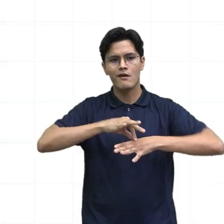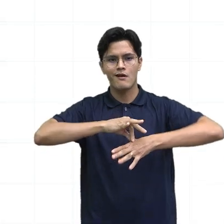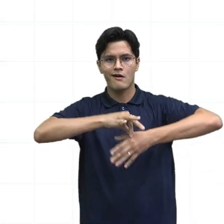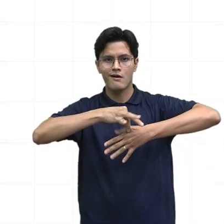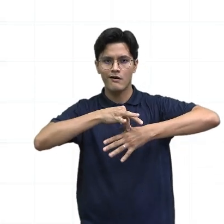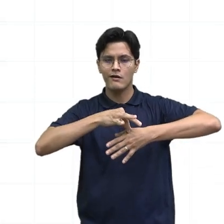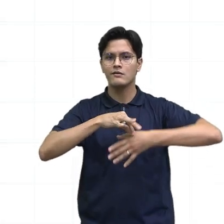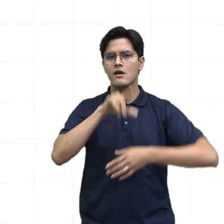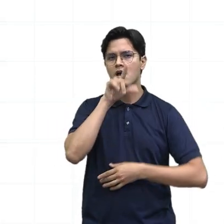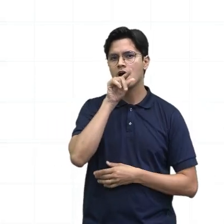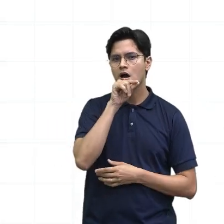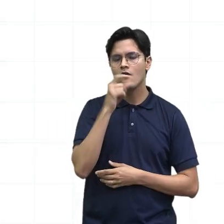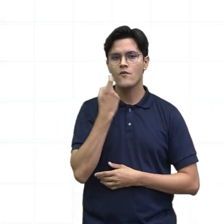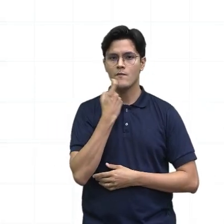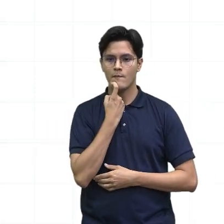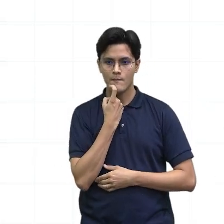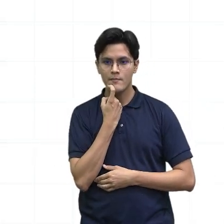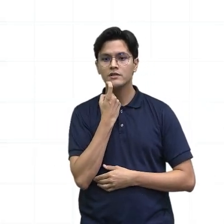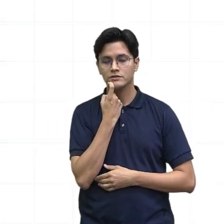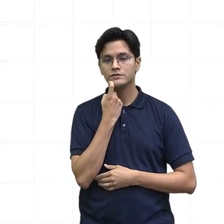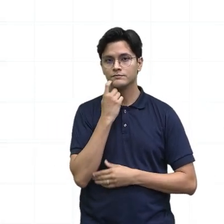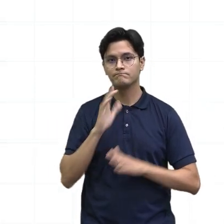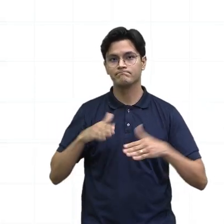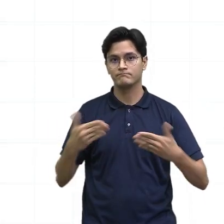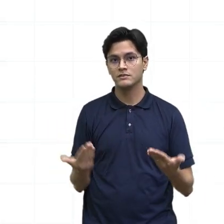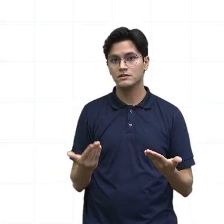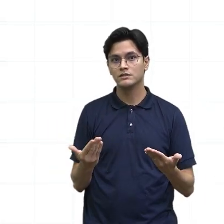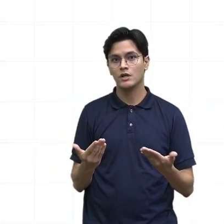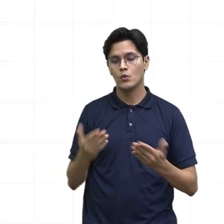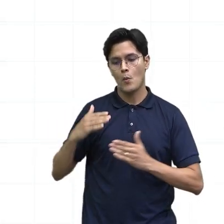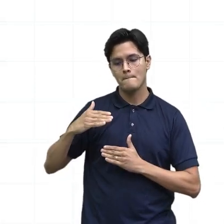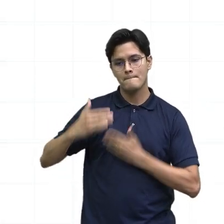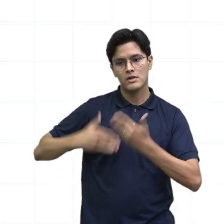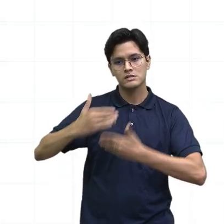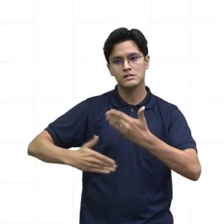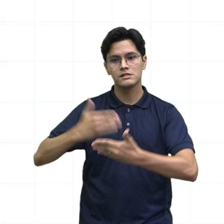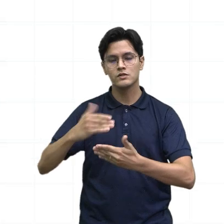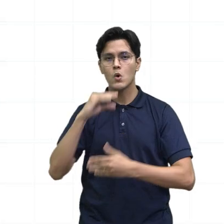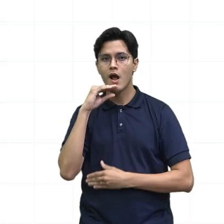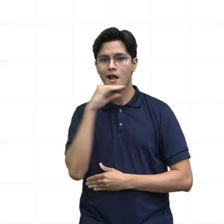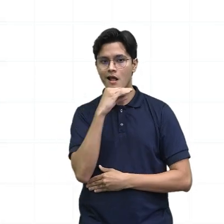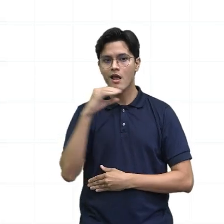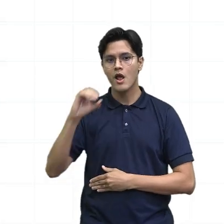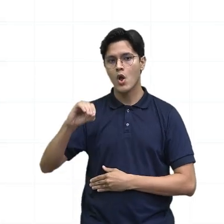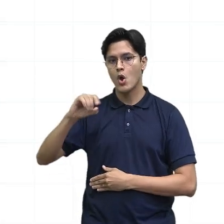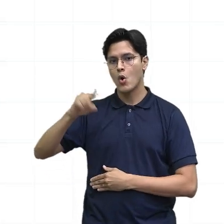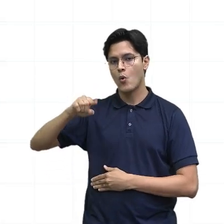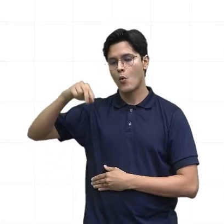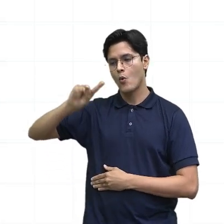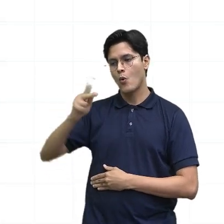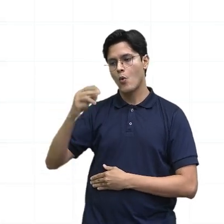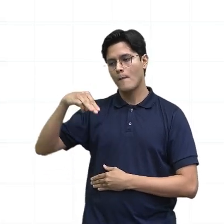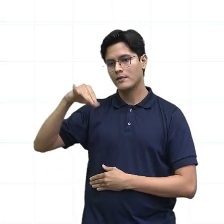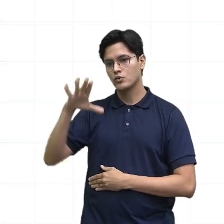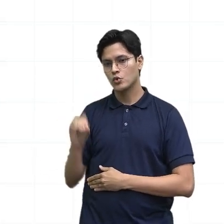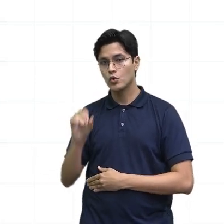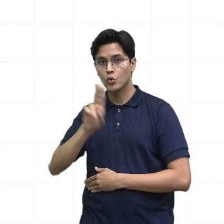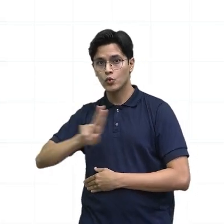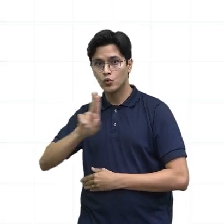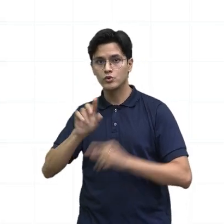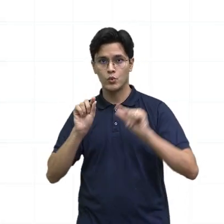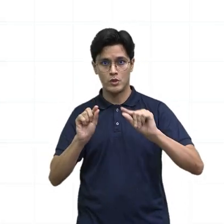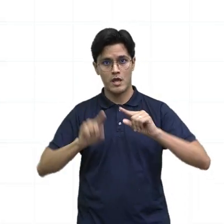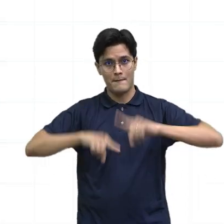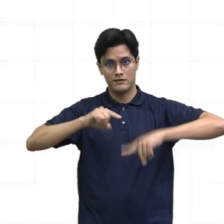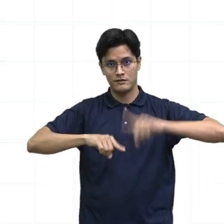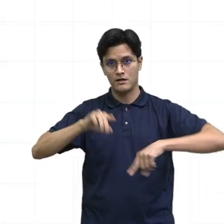esse aquecimento ômico, ele consiste ali em colocar eletrodos no alimento, tá? E aí ao redor, então,